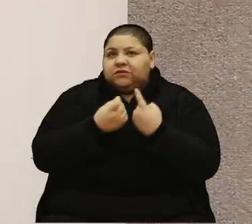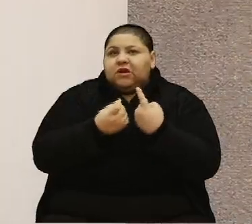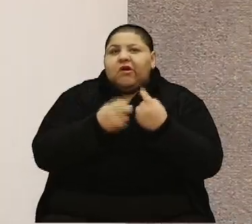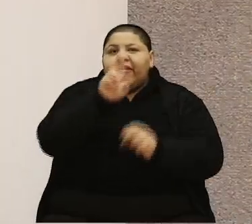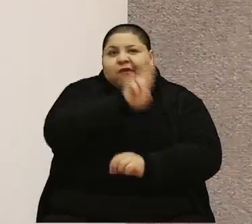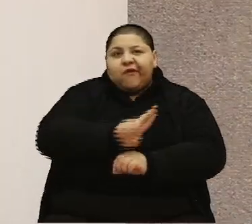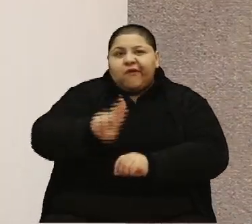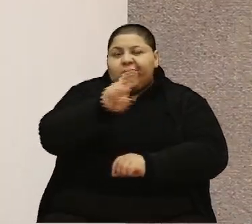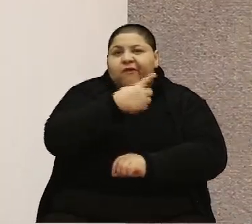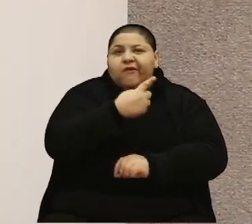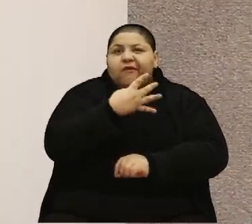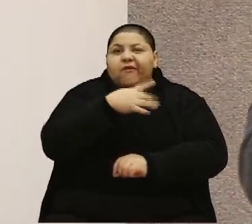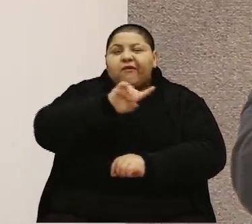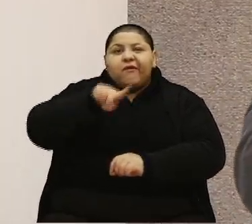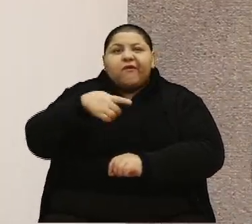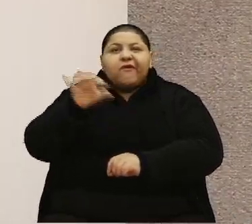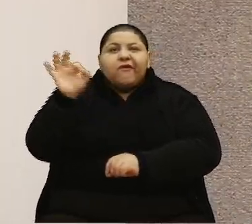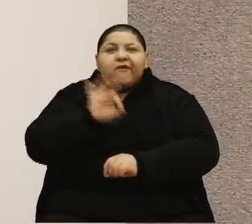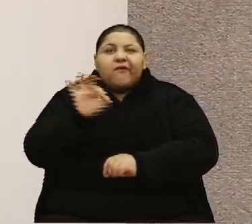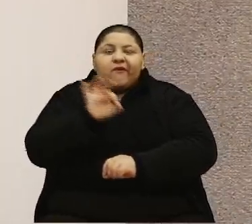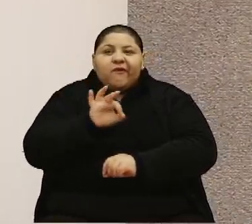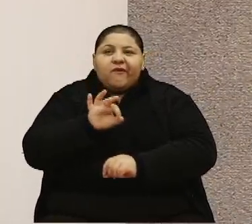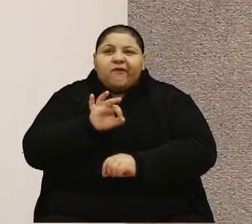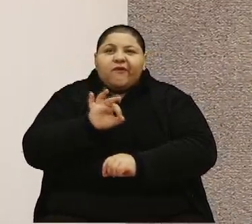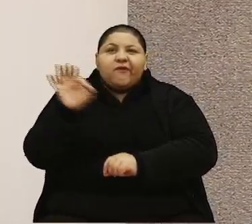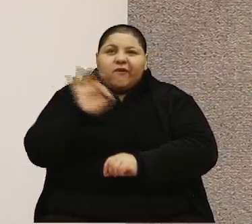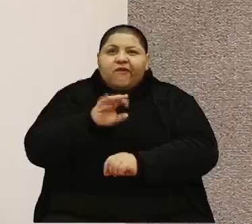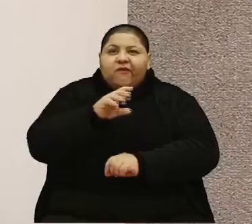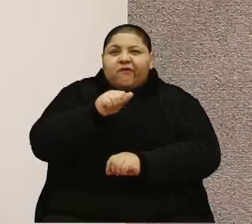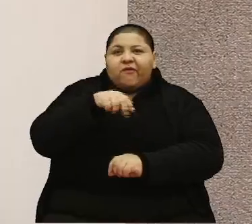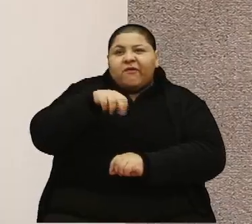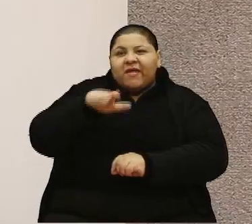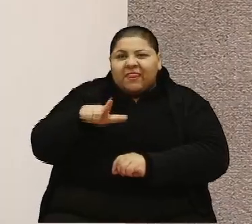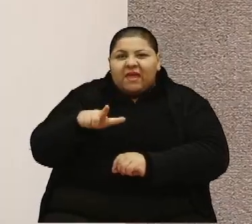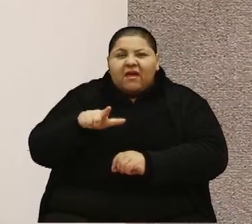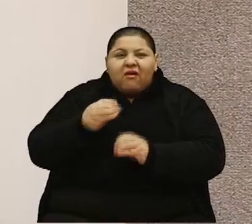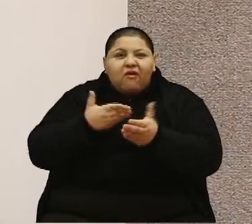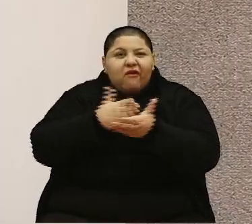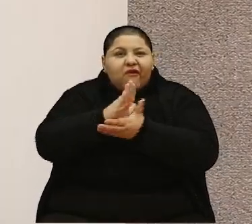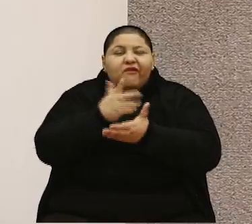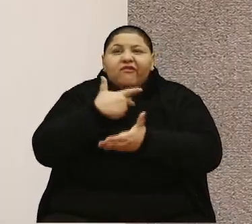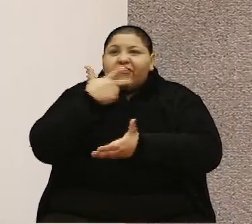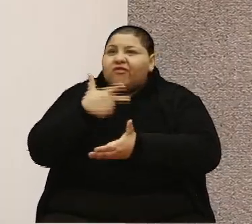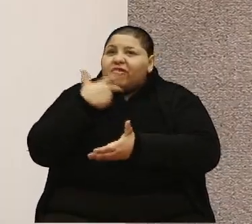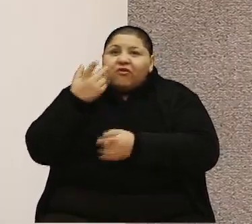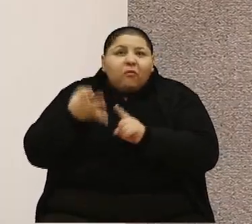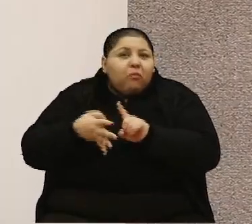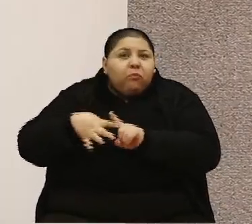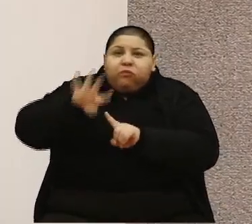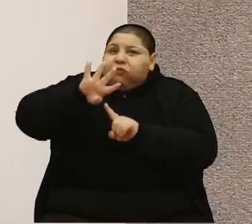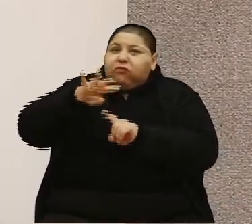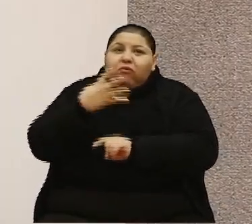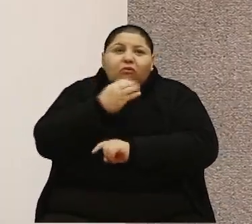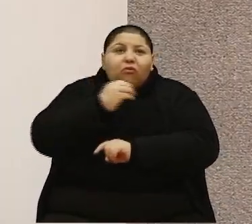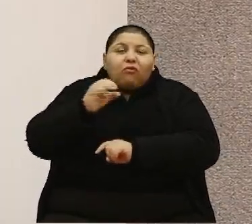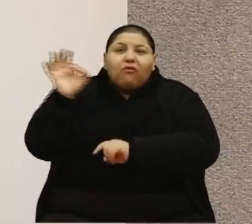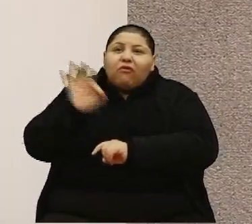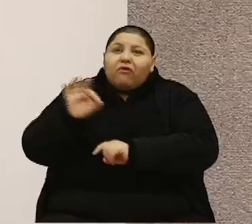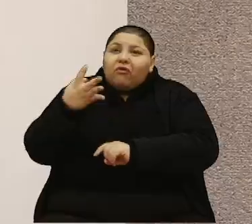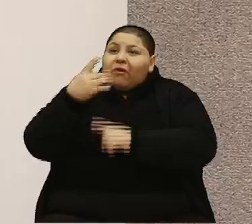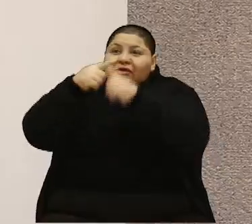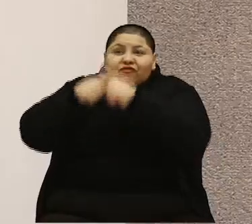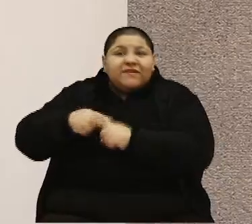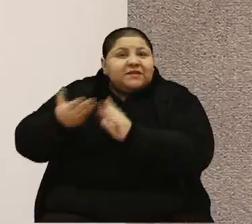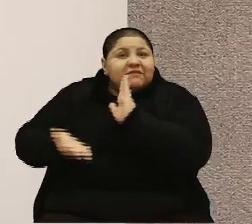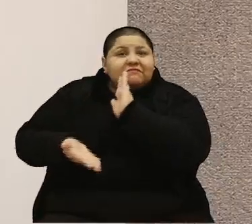consumidores, né, 14,14% reajuste tarifário que a ANEEL aplicou, nós estamos falando que um reajuste de 400%, são 4 vezes